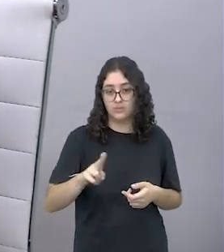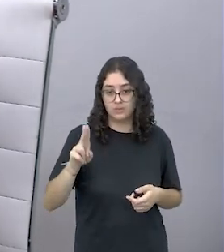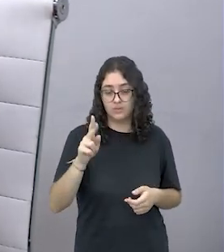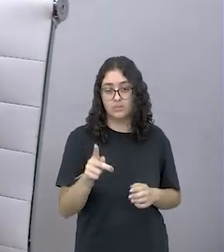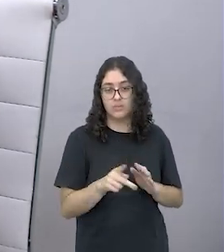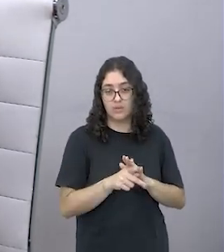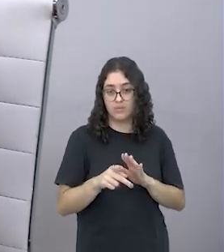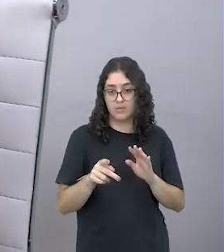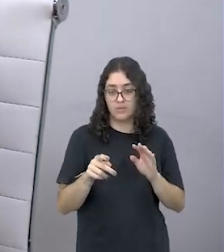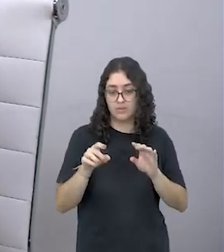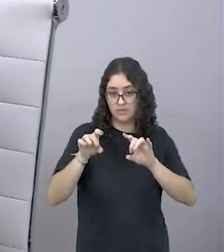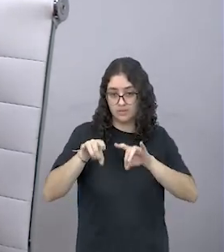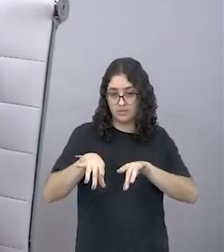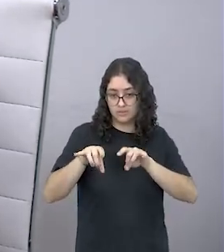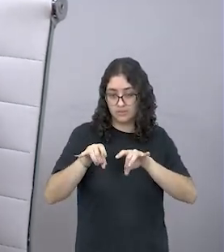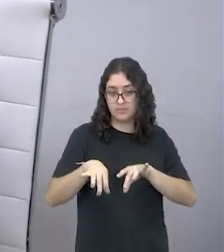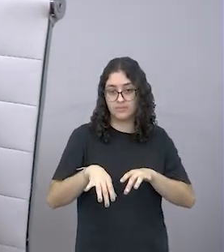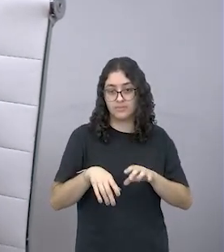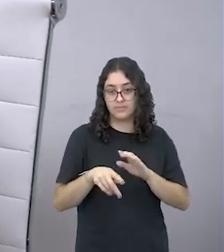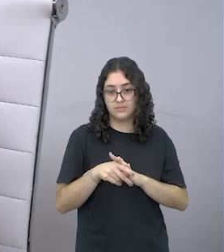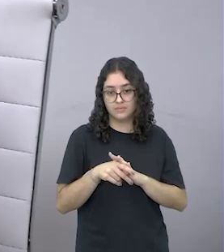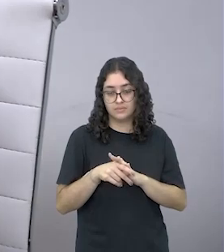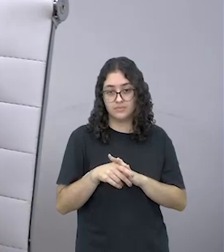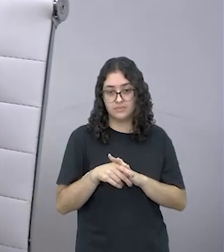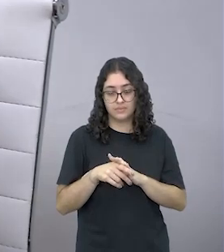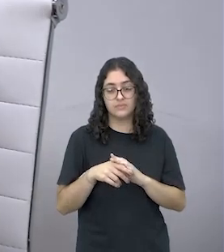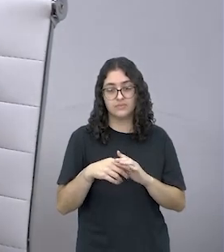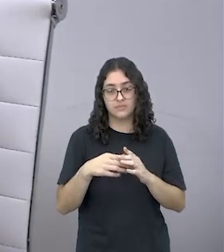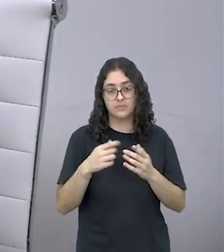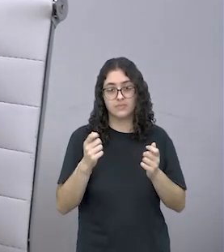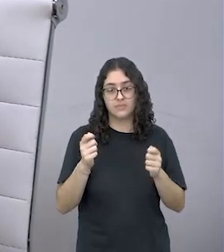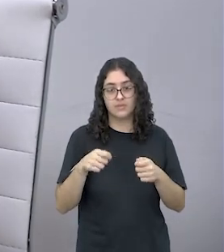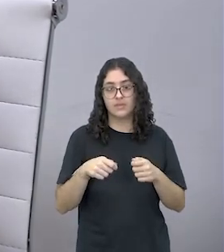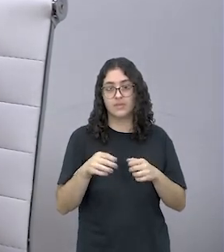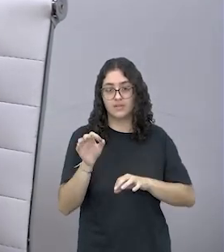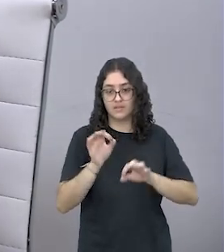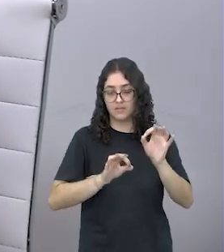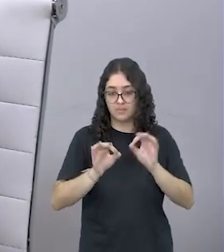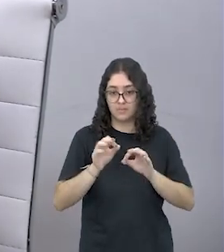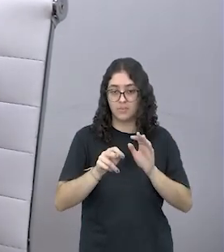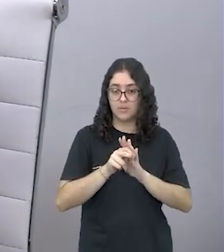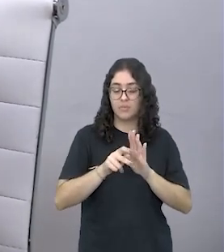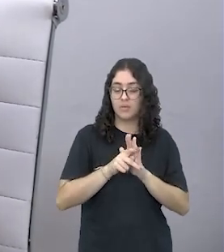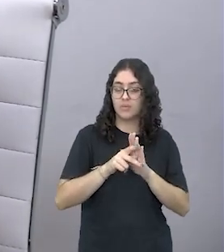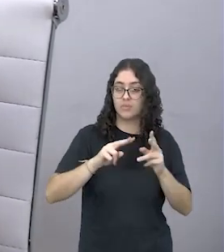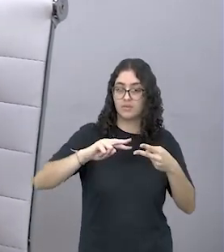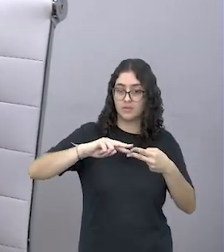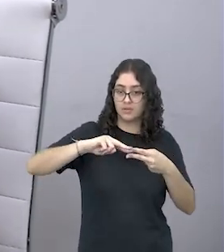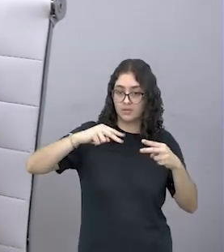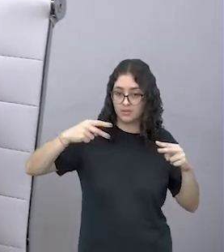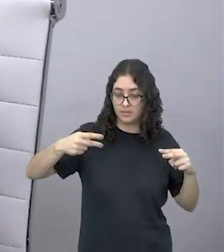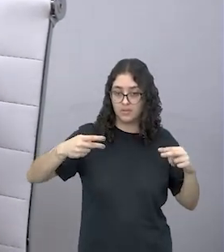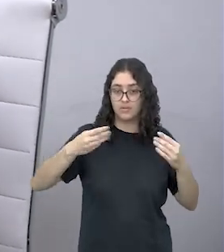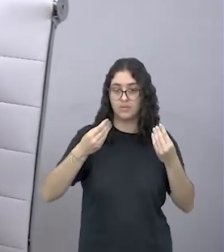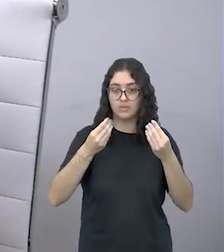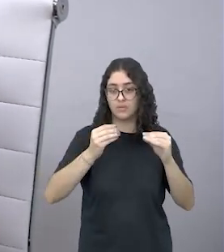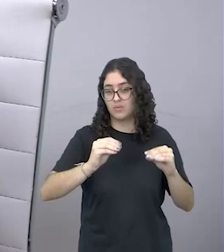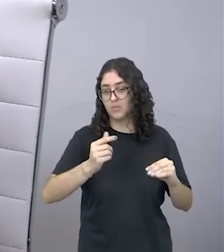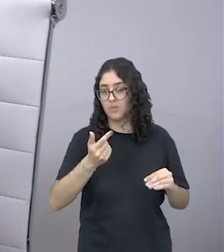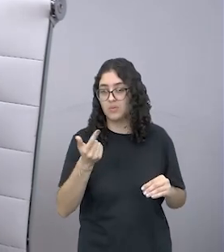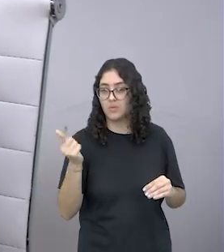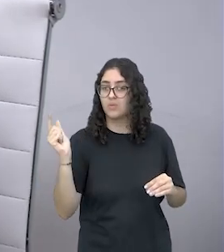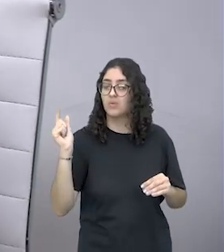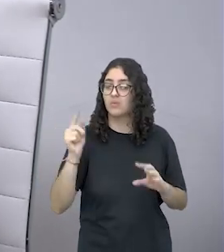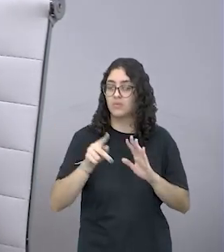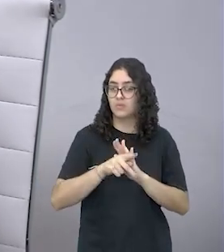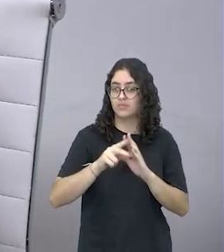essa técnica. Eles recebem esse kit para poder fazer esses recortes no DNA e inserir uma outra